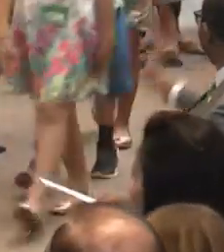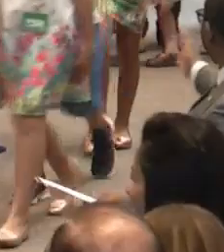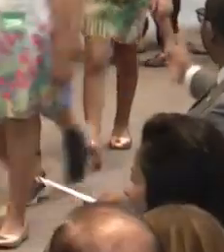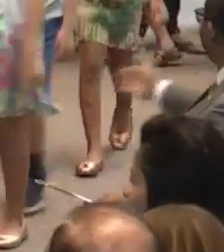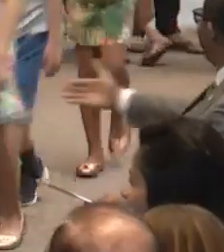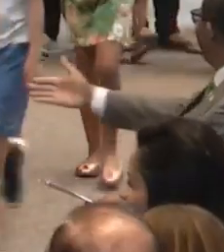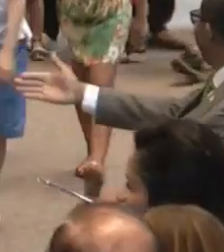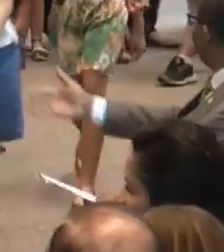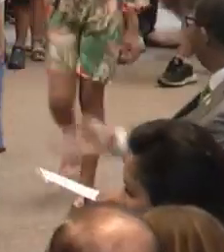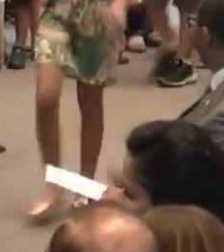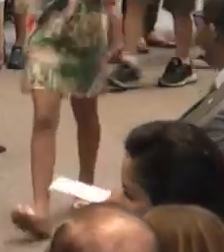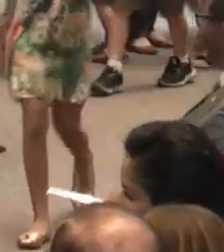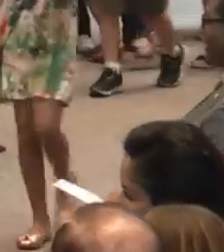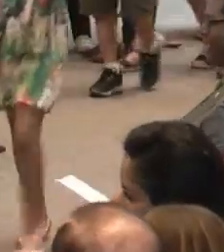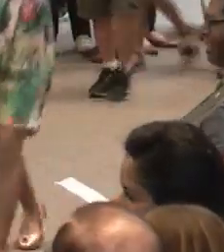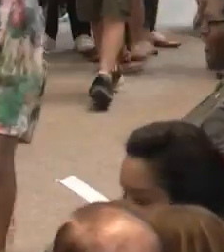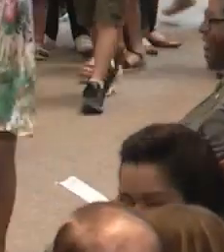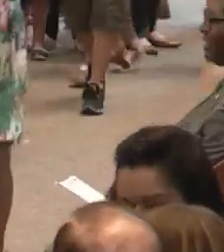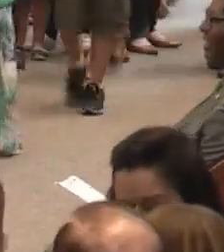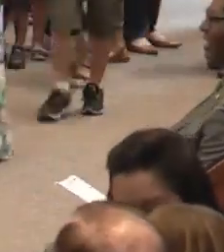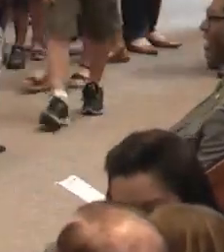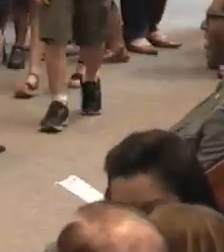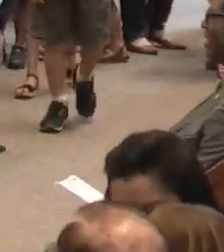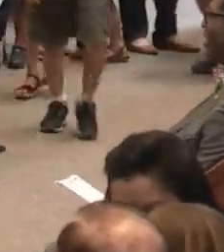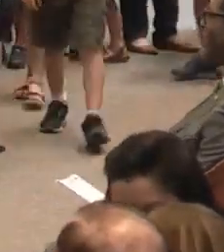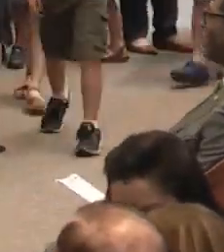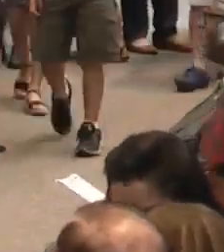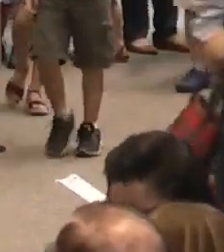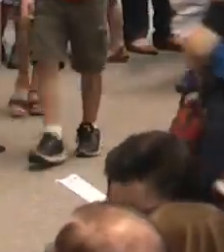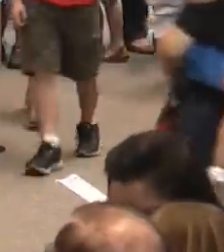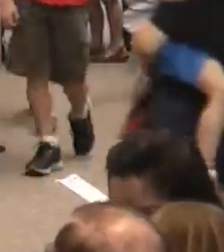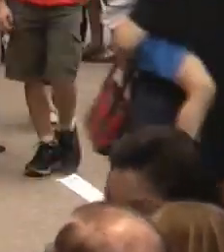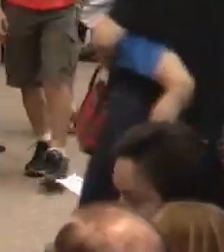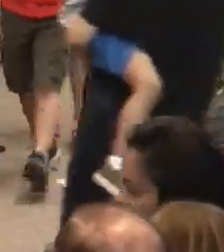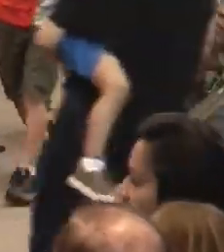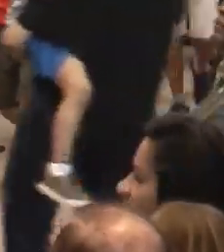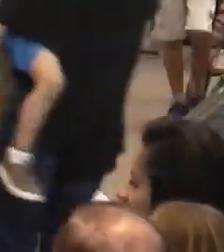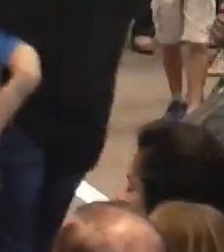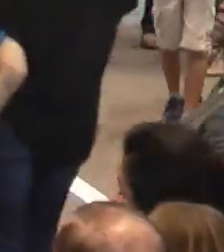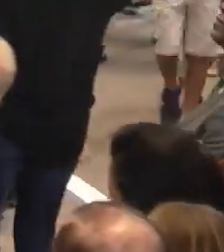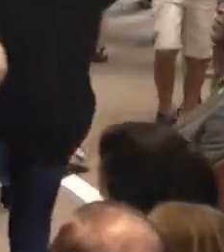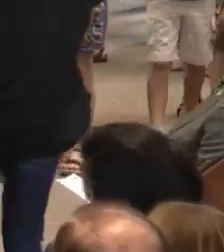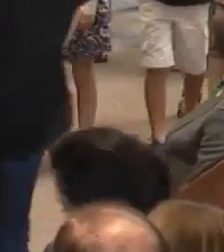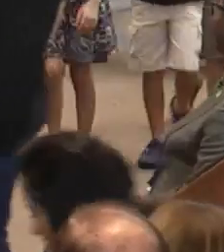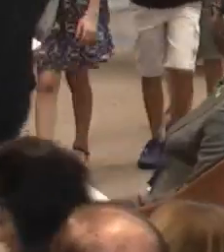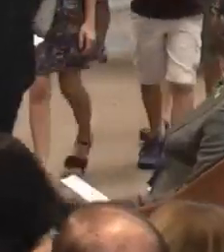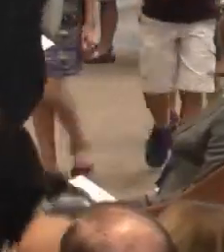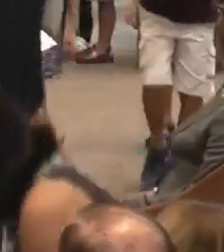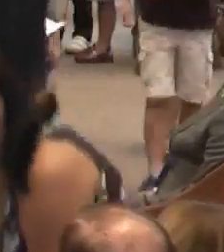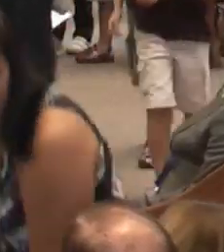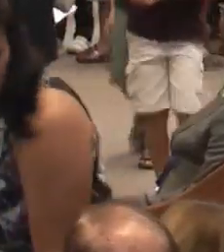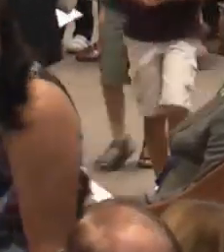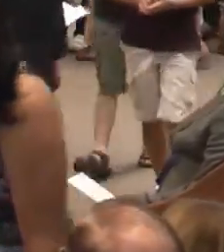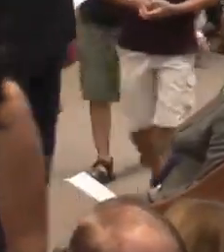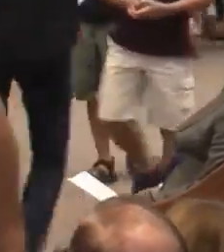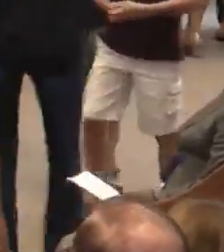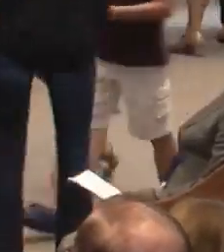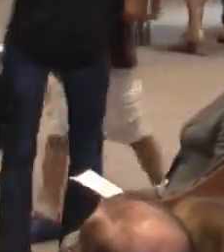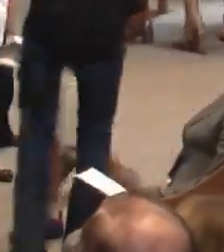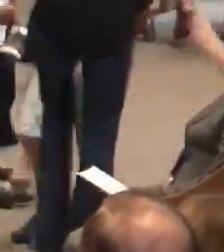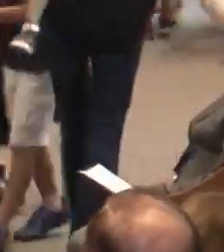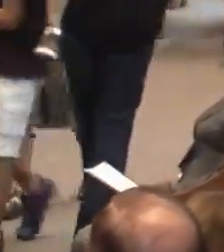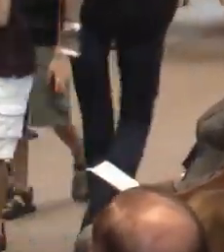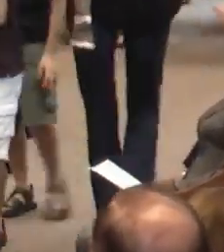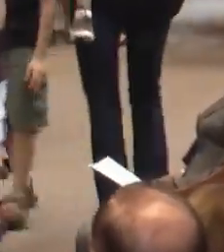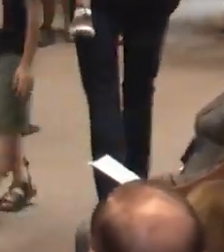de consagração de nossas crianças, e depois elas estarão se retirando para o Ministério Crescer, sob a orientação da